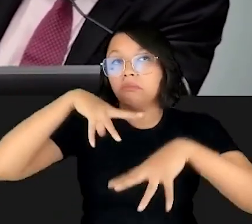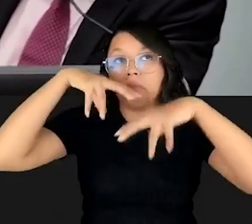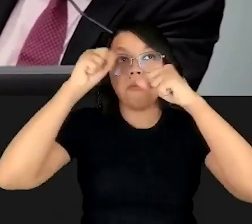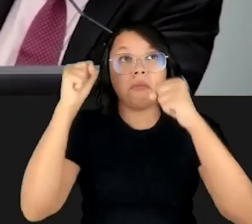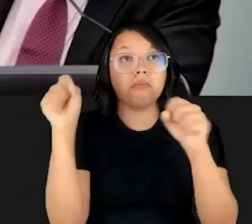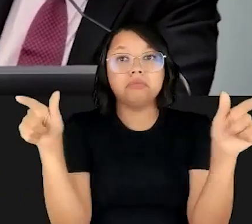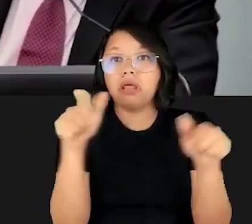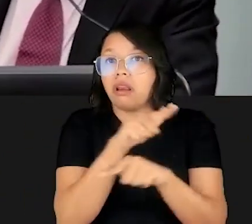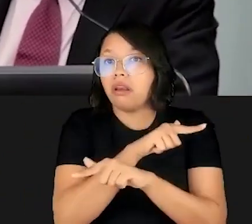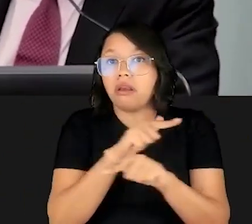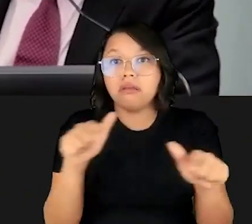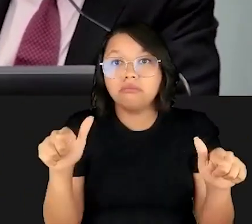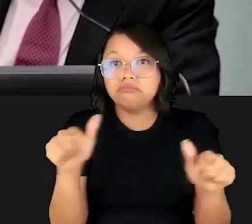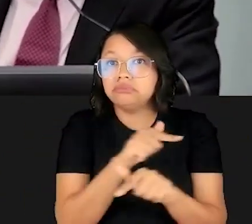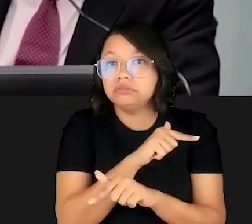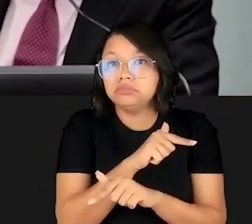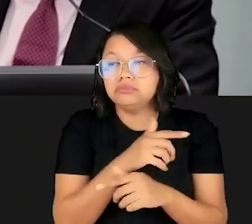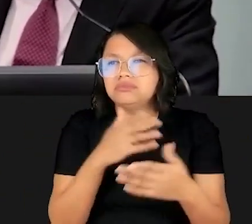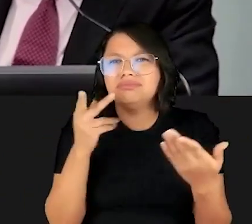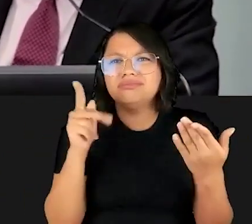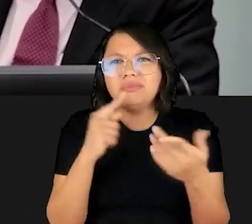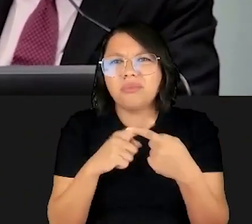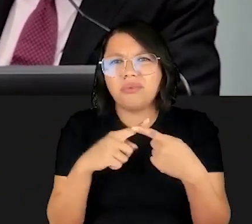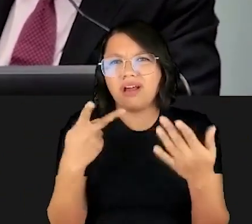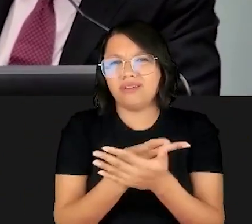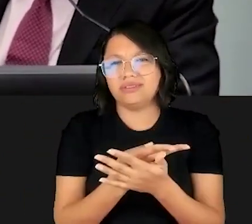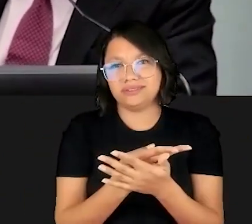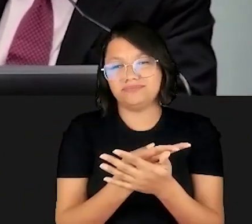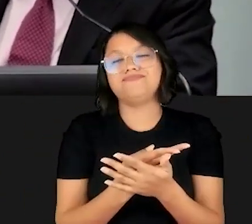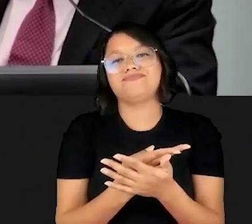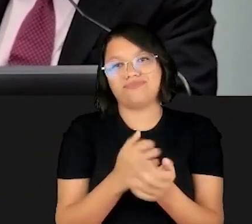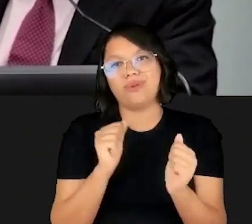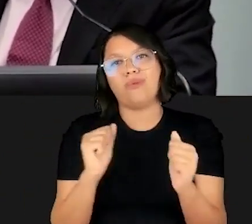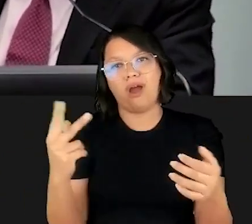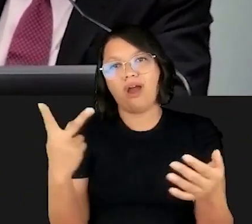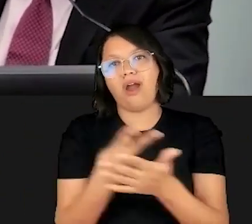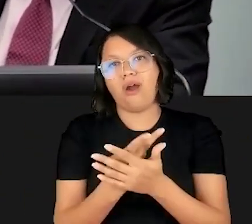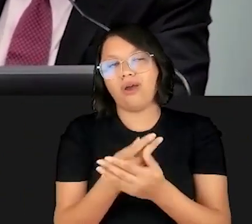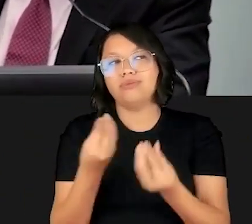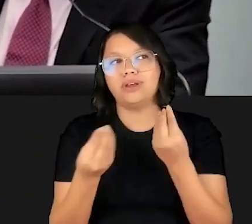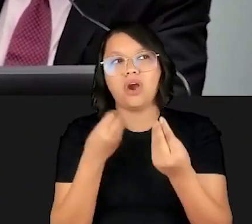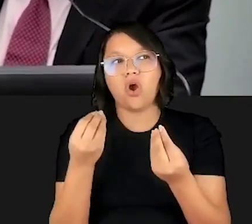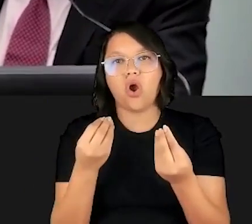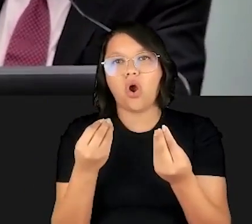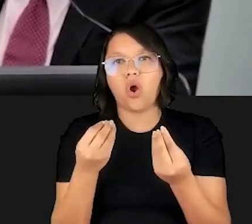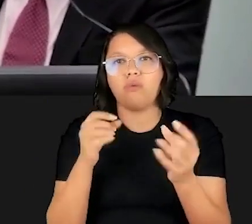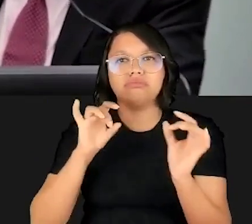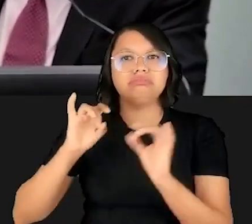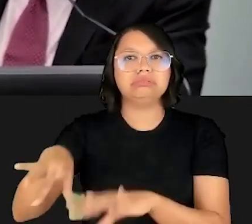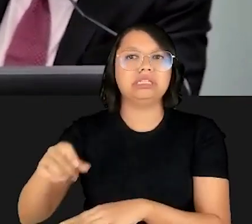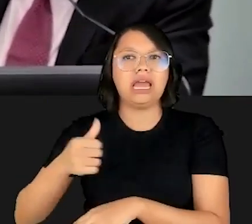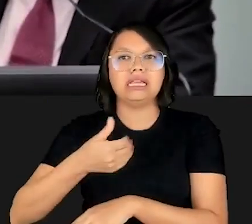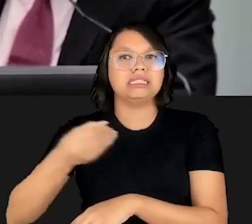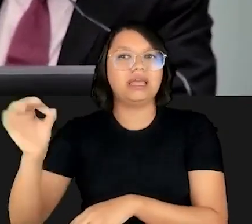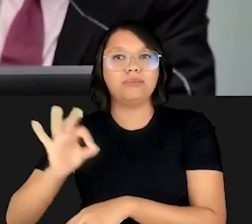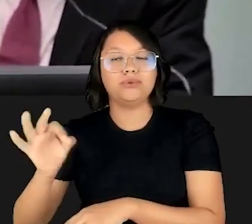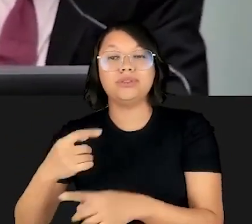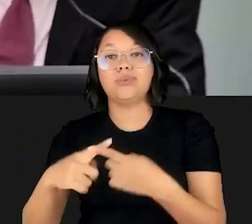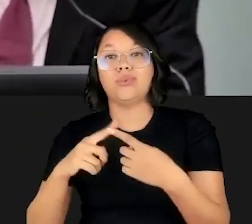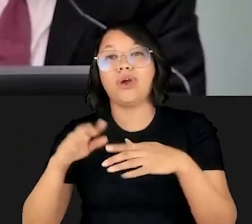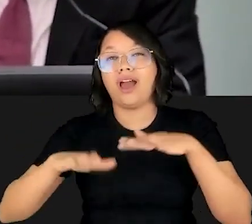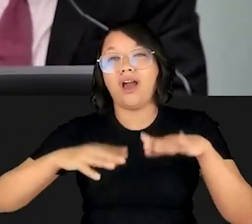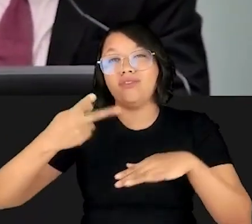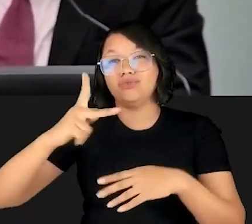ter câncer, mas pode acontecer ainda. Você não tem como eliminar, porque às vezes o que acontece é uma replicação